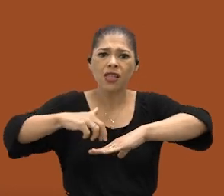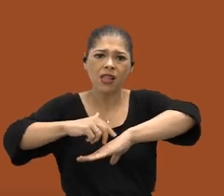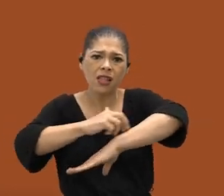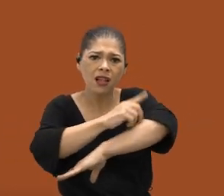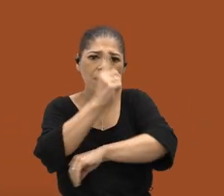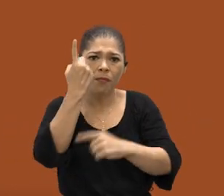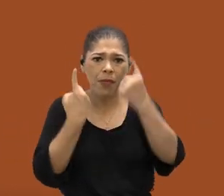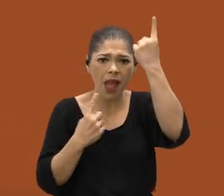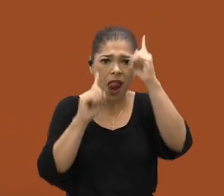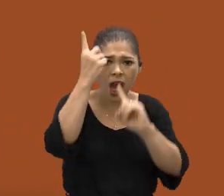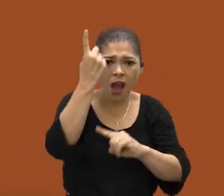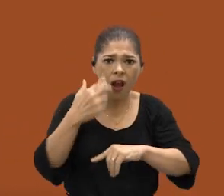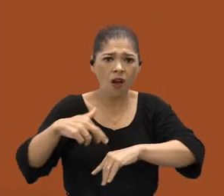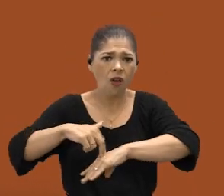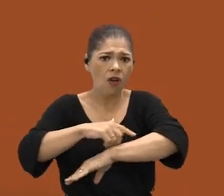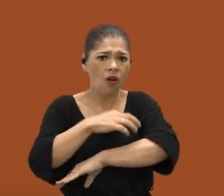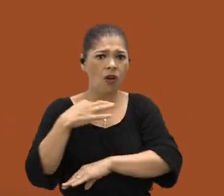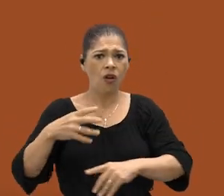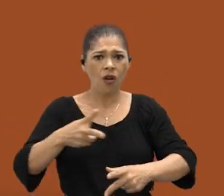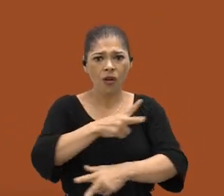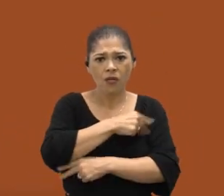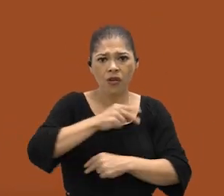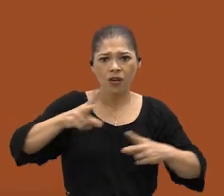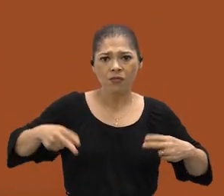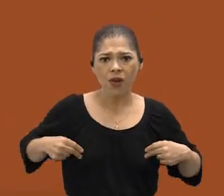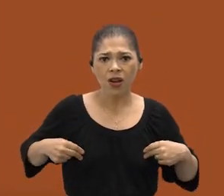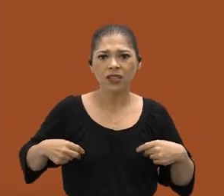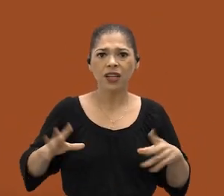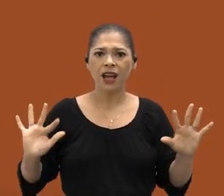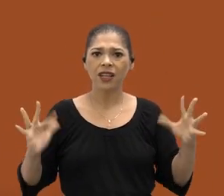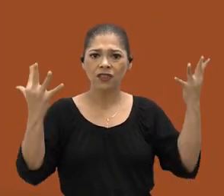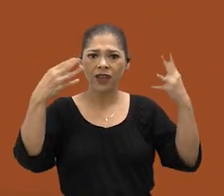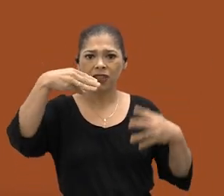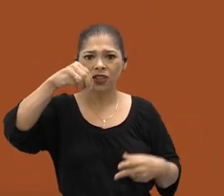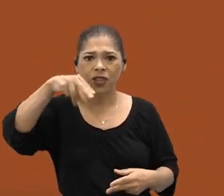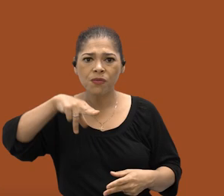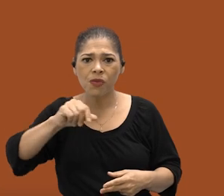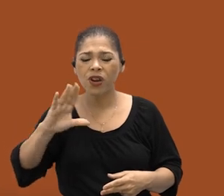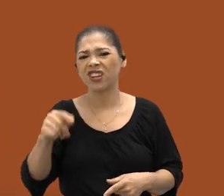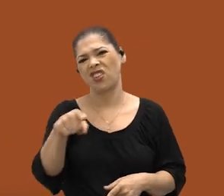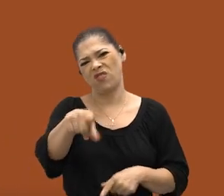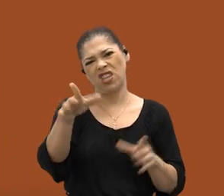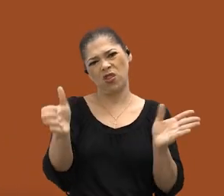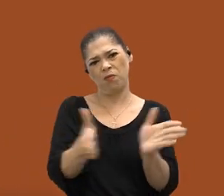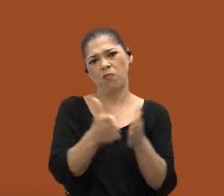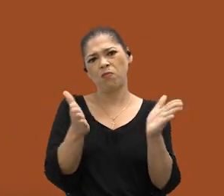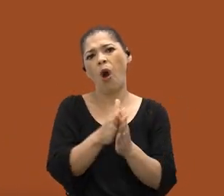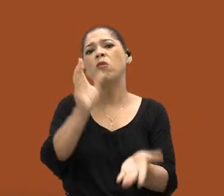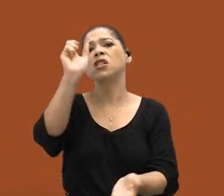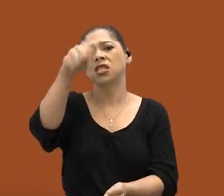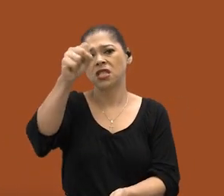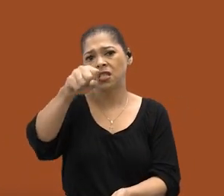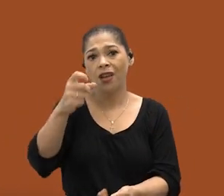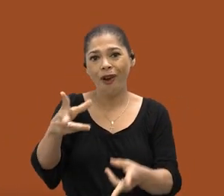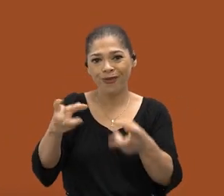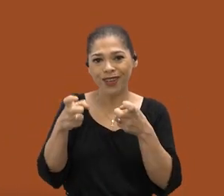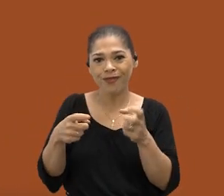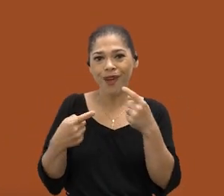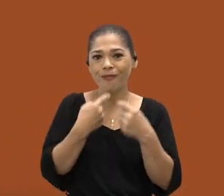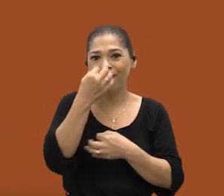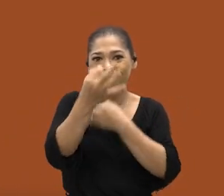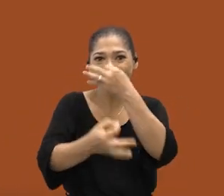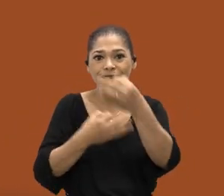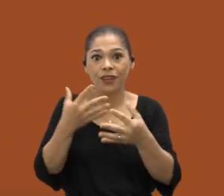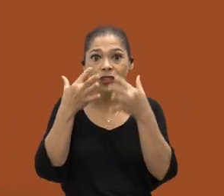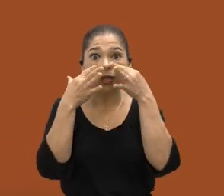semana de moda de Milão quem sabe Mônaco as festas badaladas de mônaco então vocês são Paulo então Observe que essa